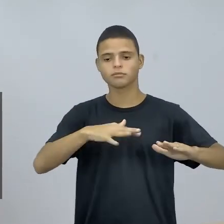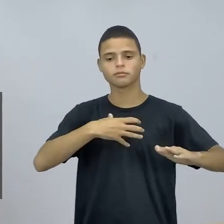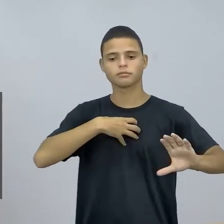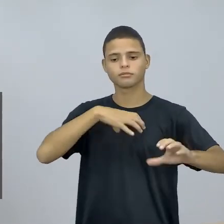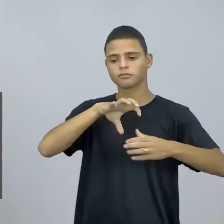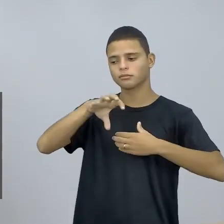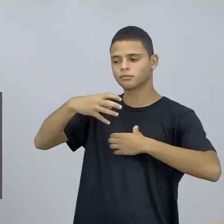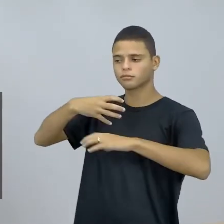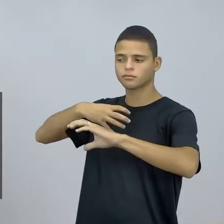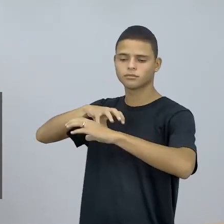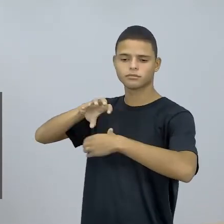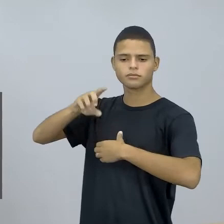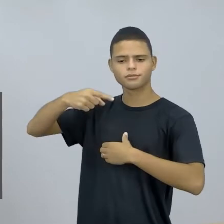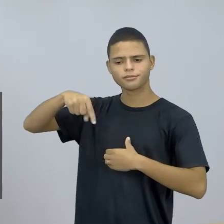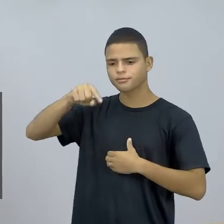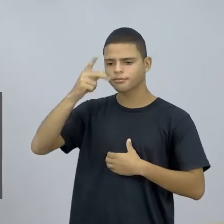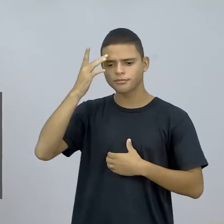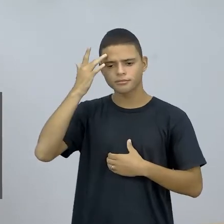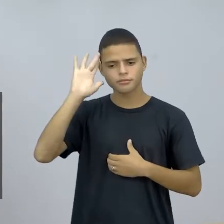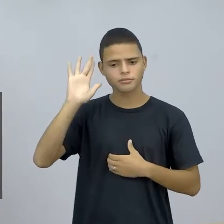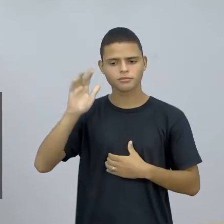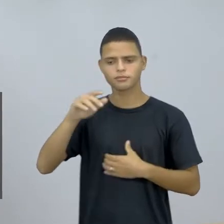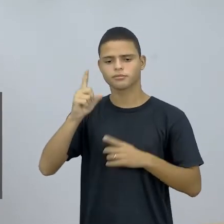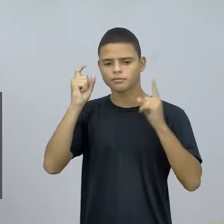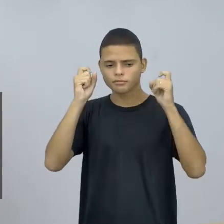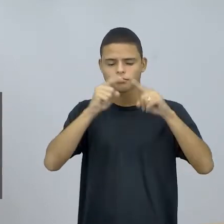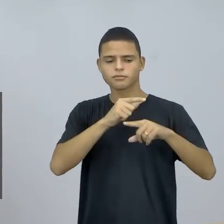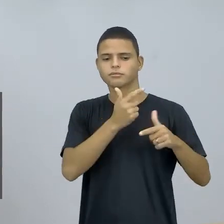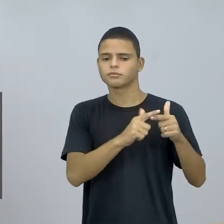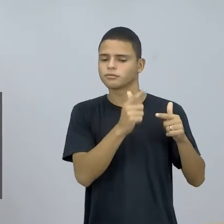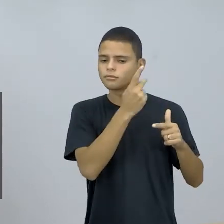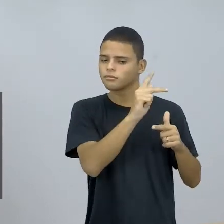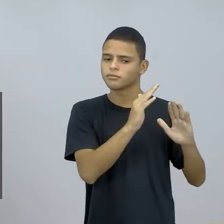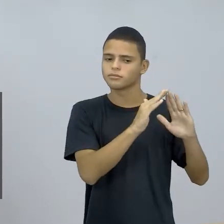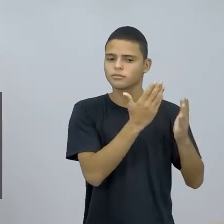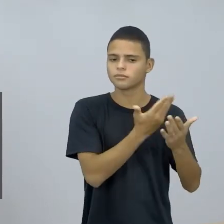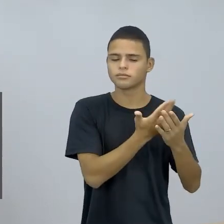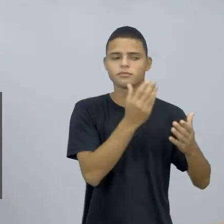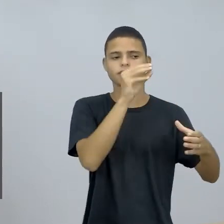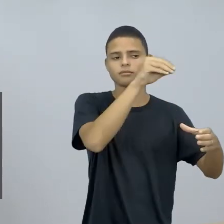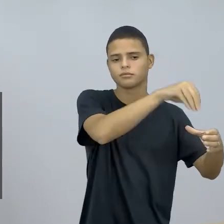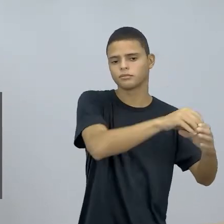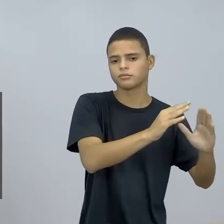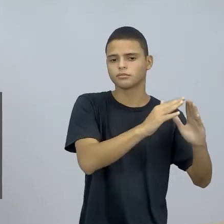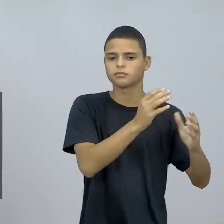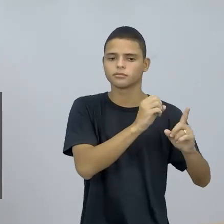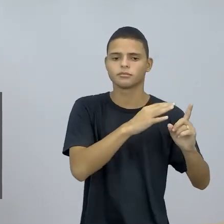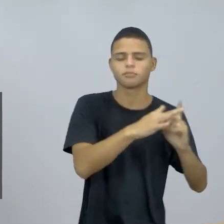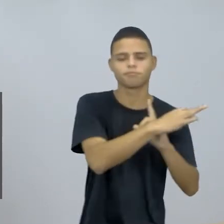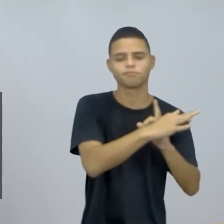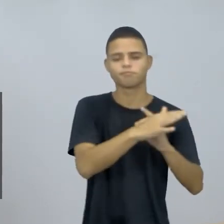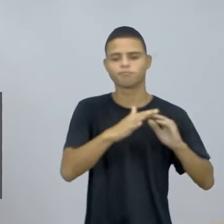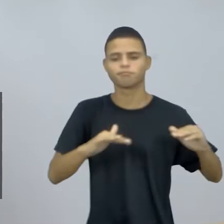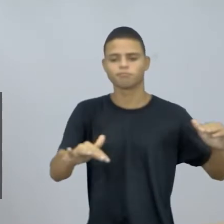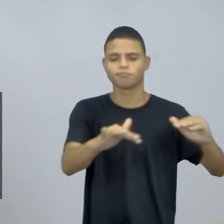é a dificuldade dele, quais são os problemas dele, dentro da casa, fora, na vida social, na